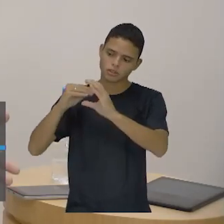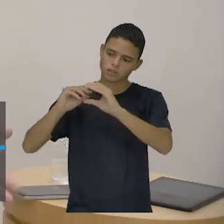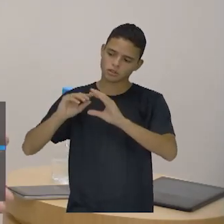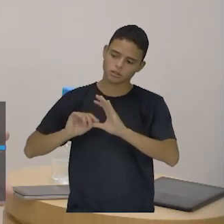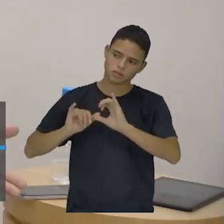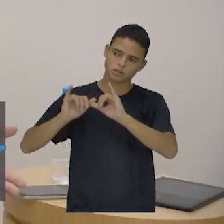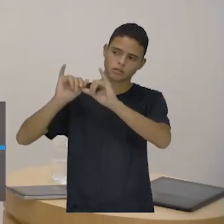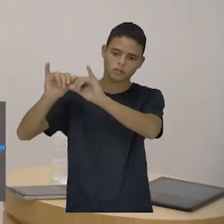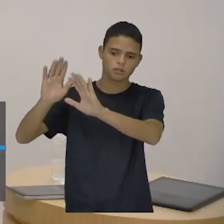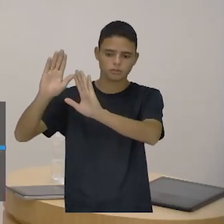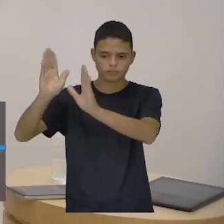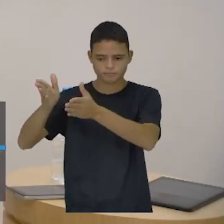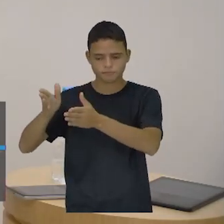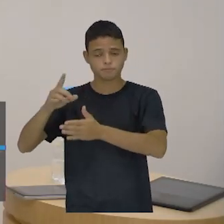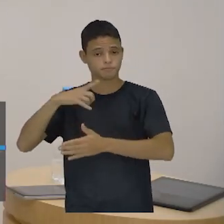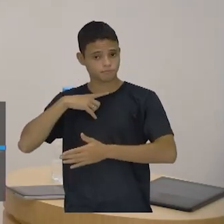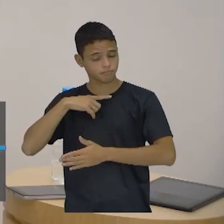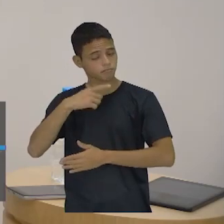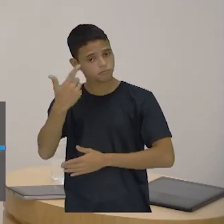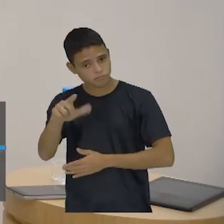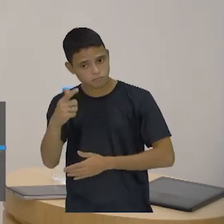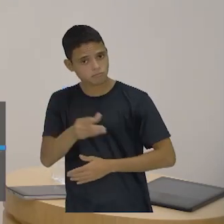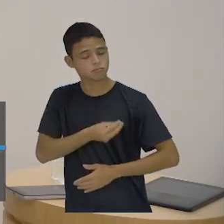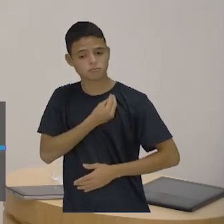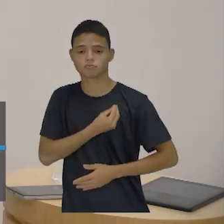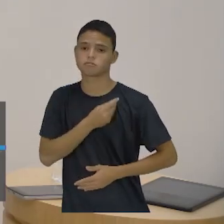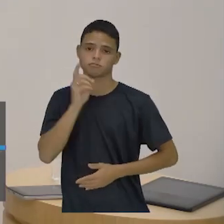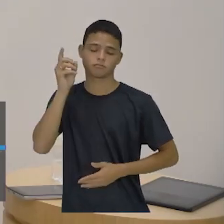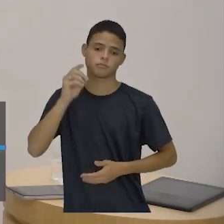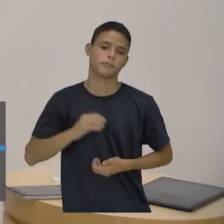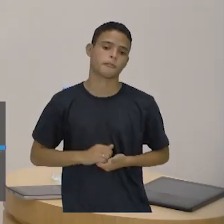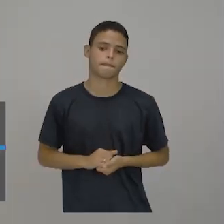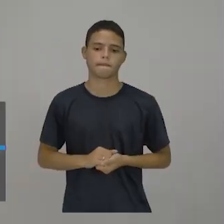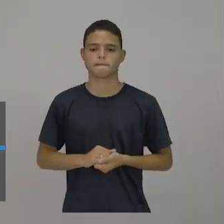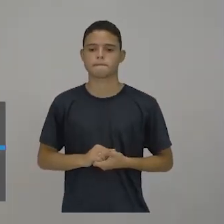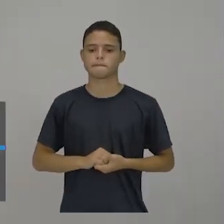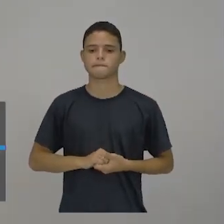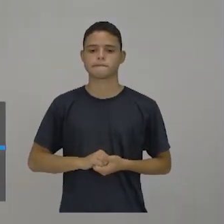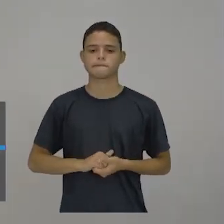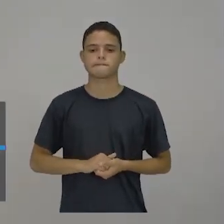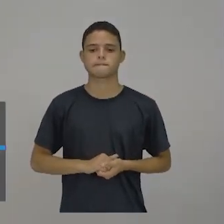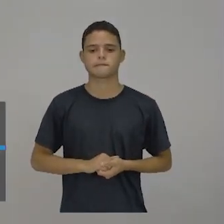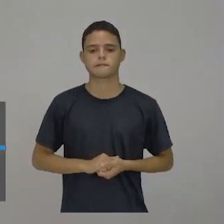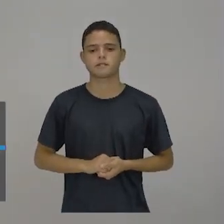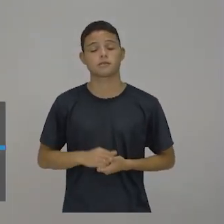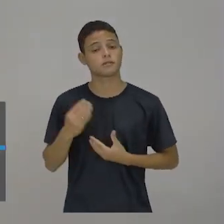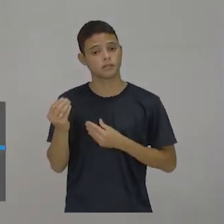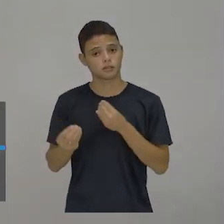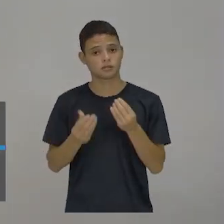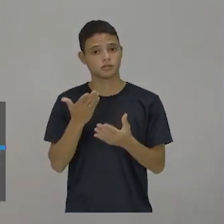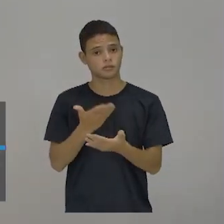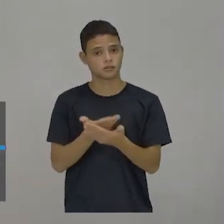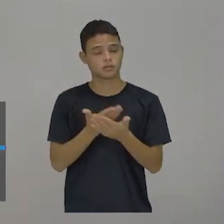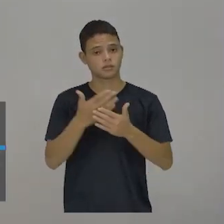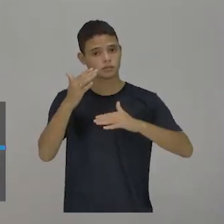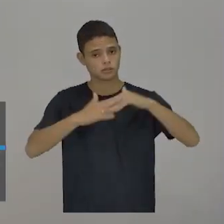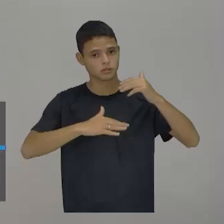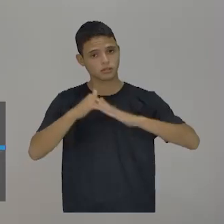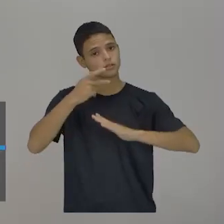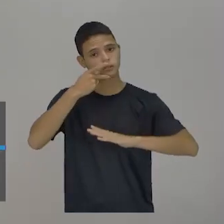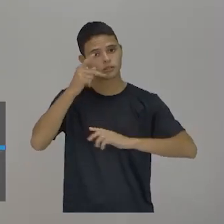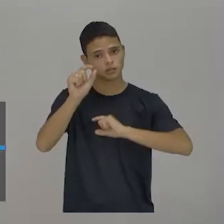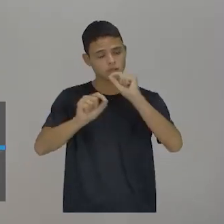fato, não há vida tal qual nós a concebemos, né? Então, como a nossa aula hoje, a habilidade é falar sobre a questão